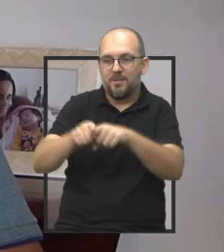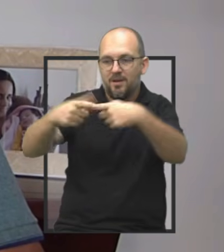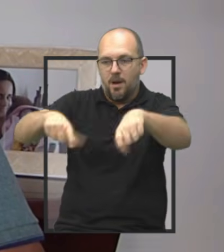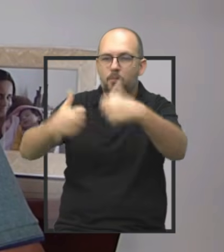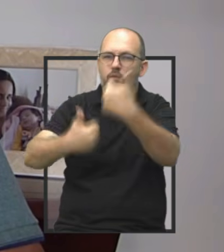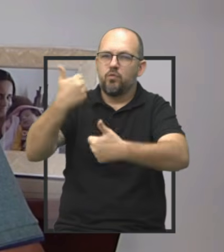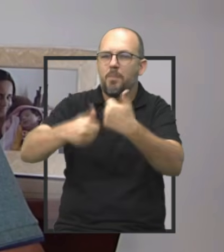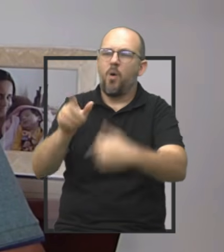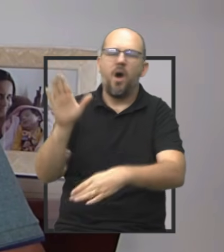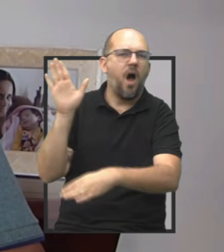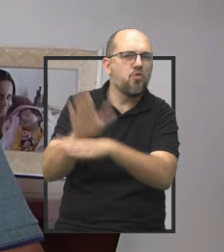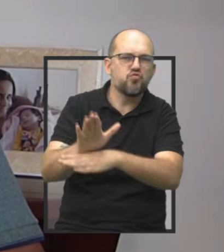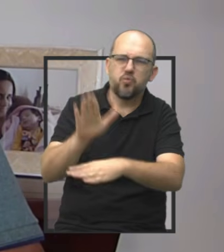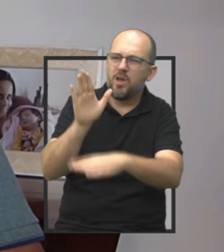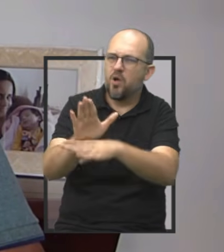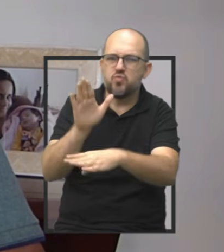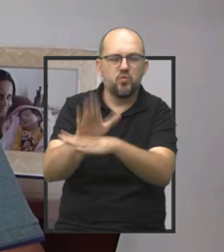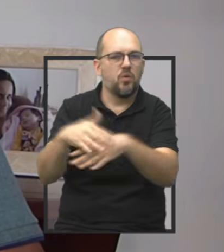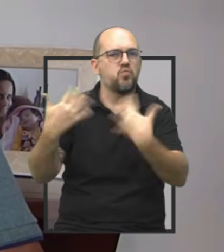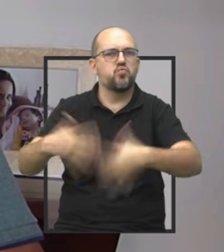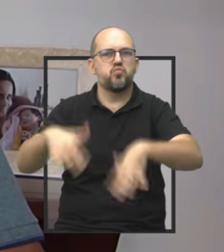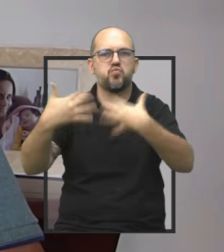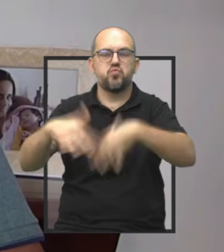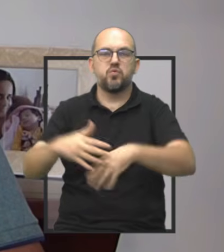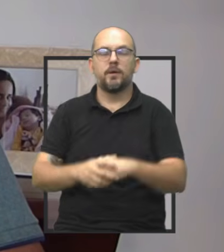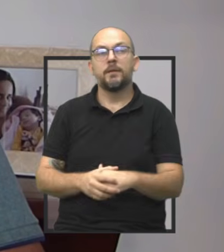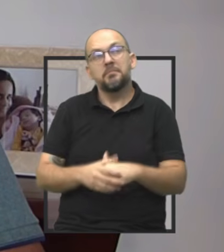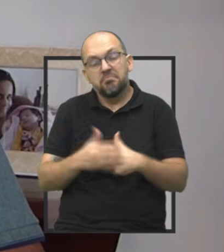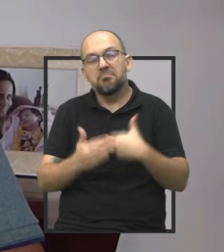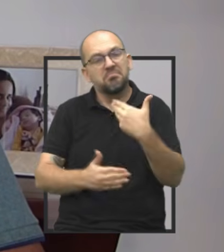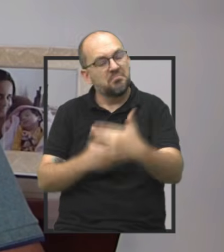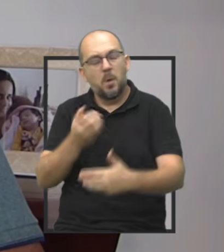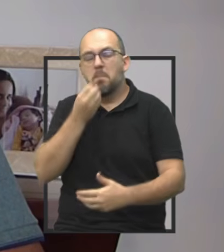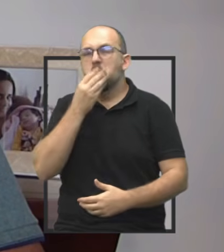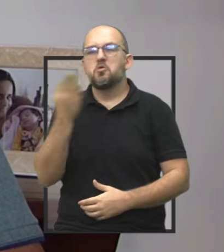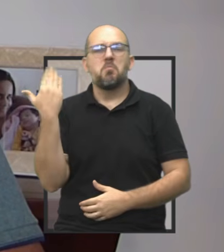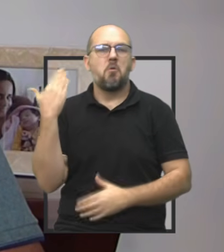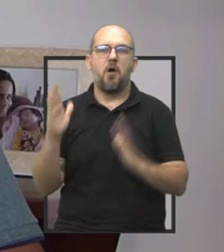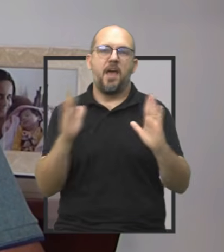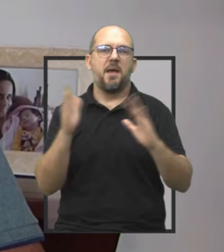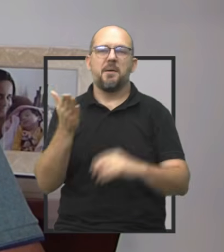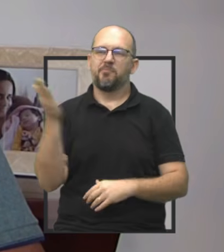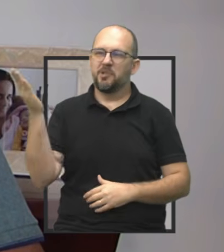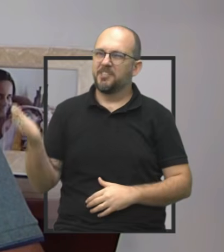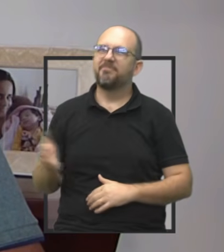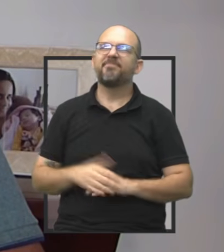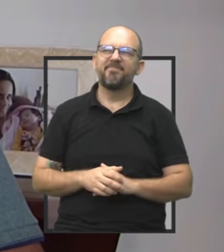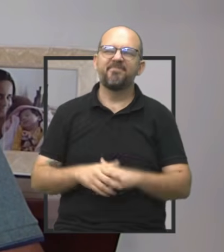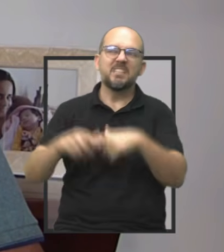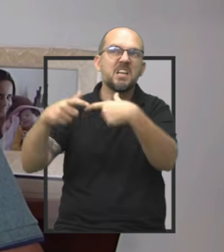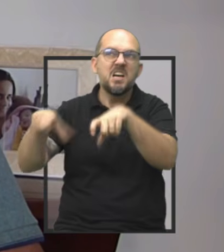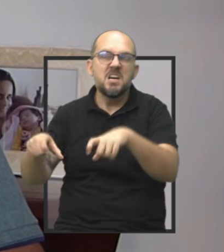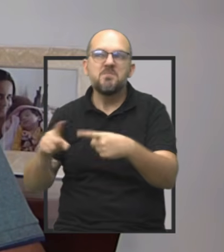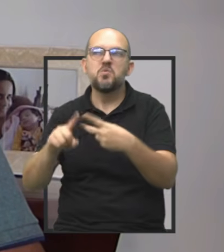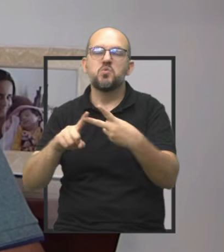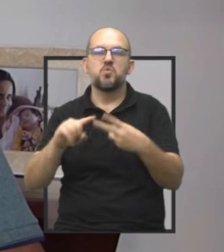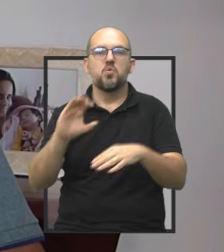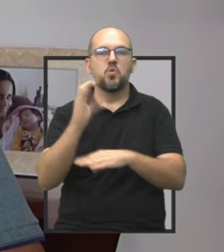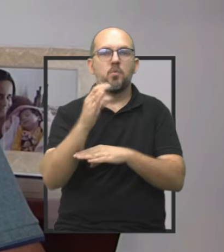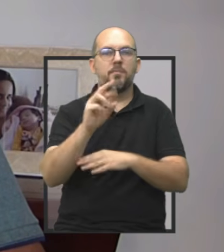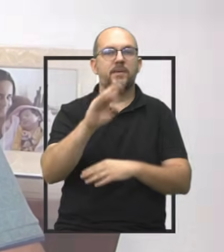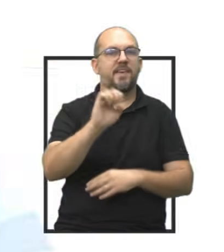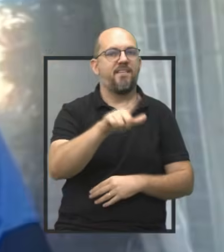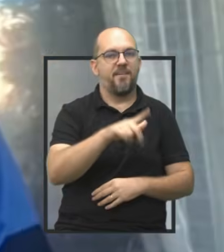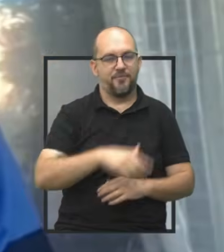né, ajudava muito, colaborava bem. Então foi muito bom na época dele, tanto o campo como o